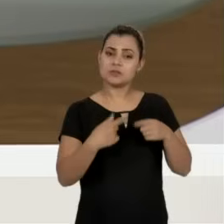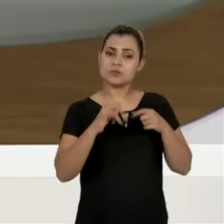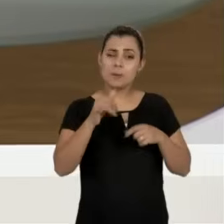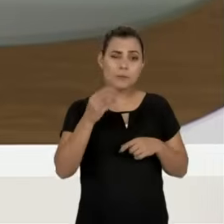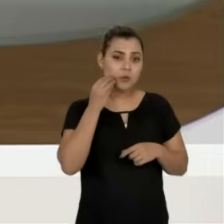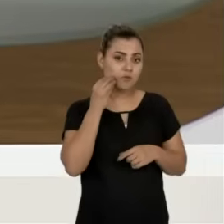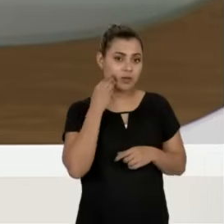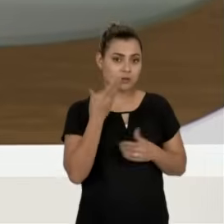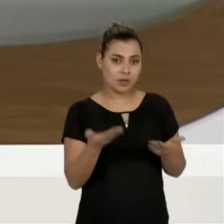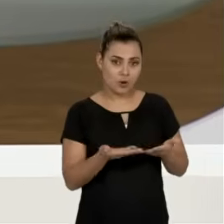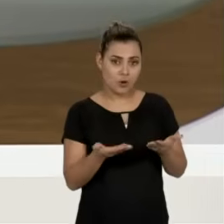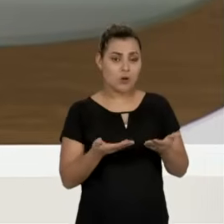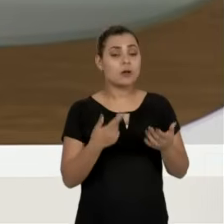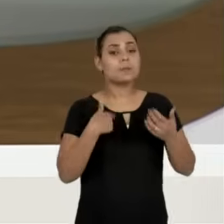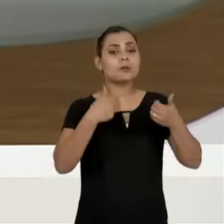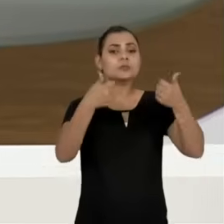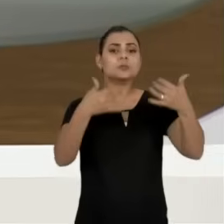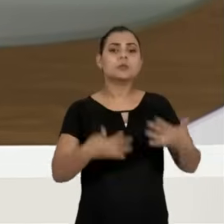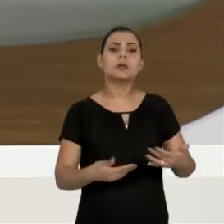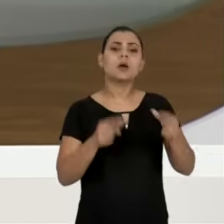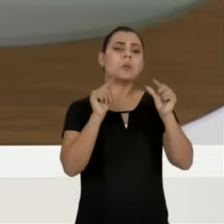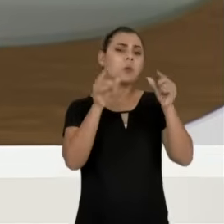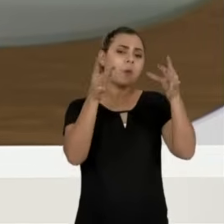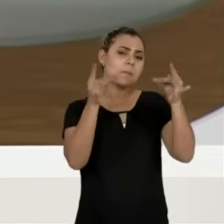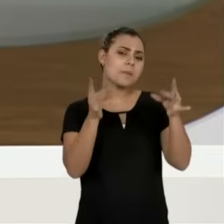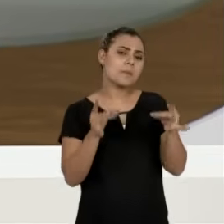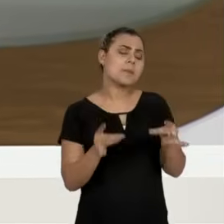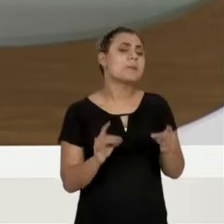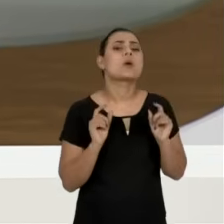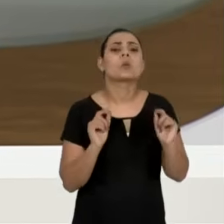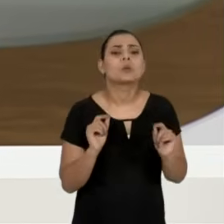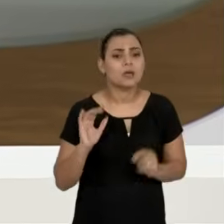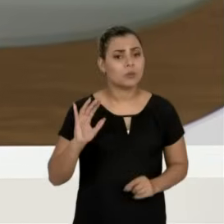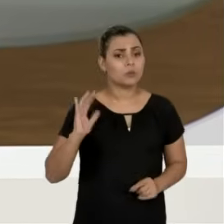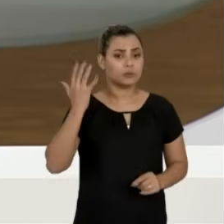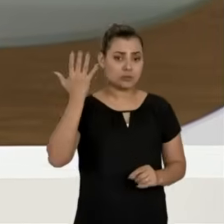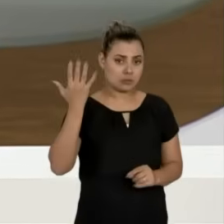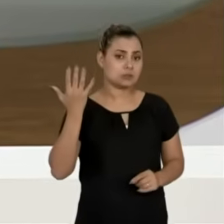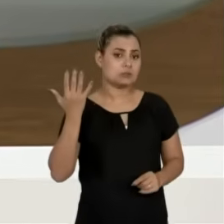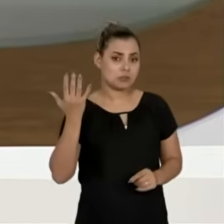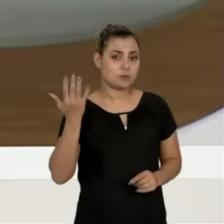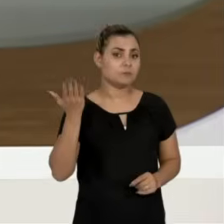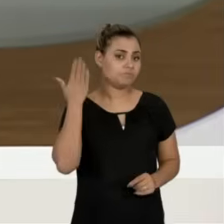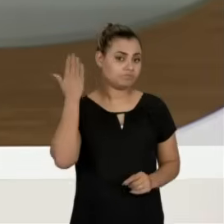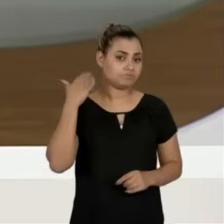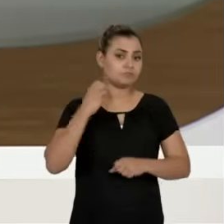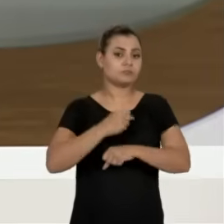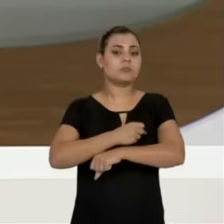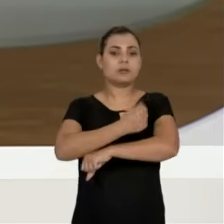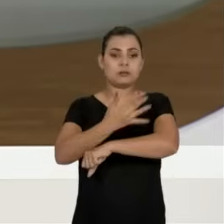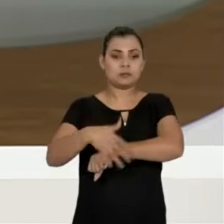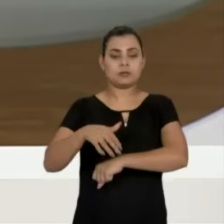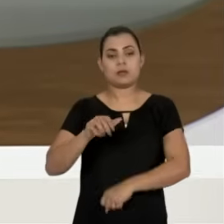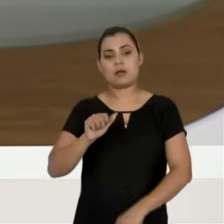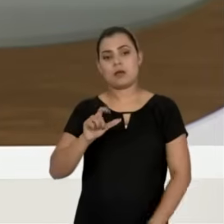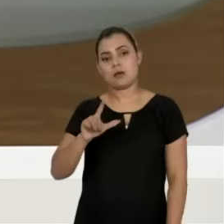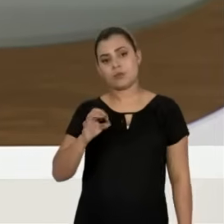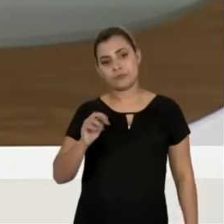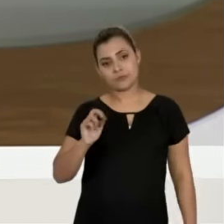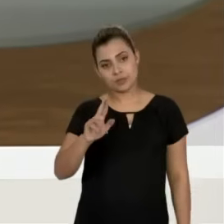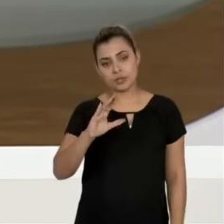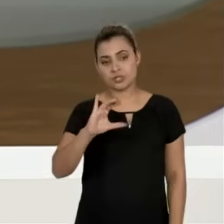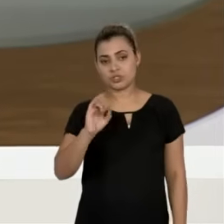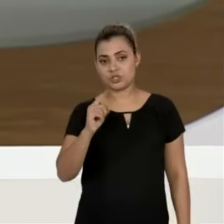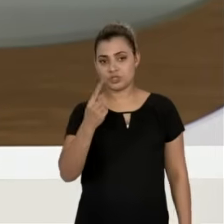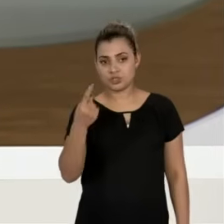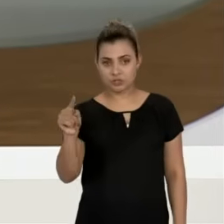aproveitar a presença do senhor aqui para explicar um pouquinho melhor o que aconteceu lá em Alter do Chão, passando ali um